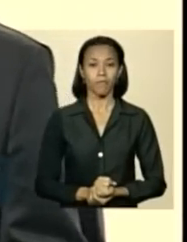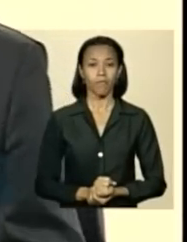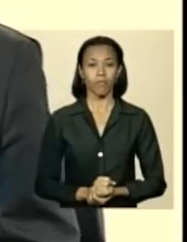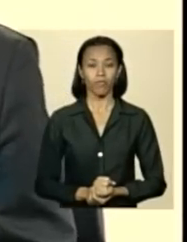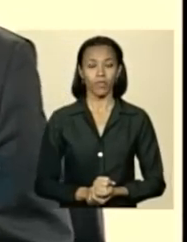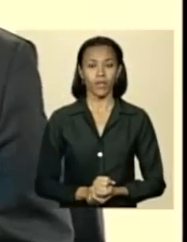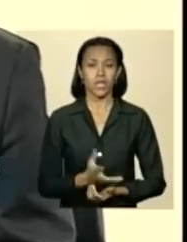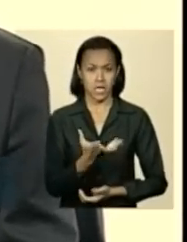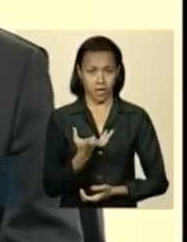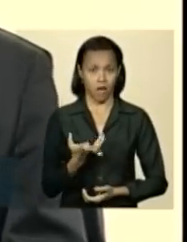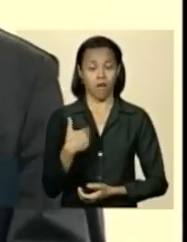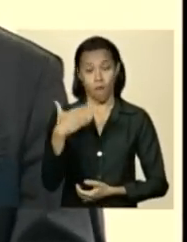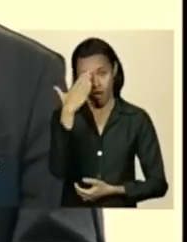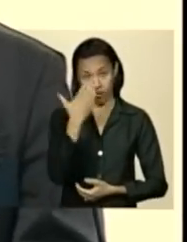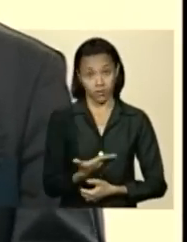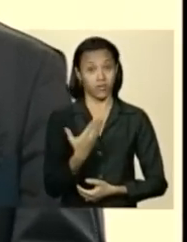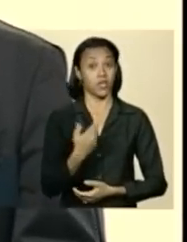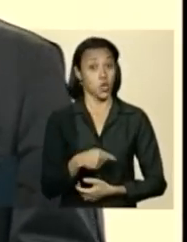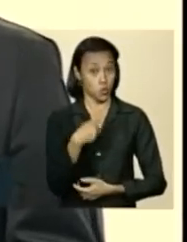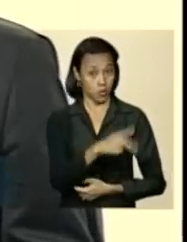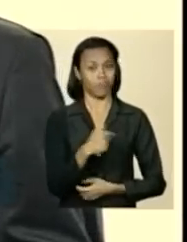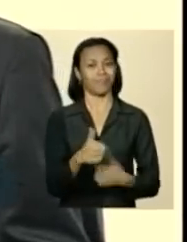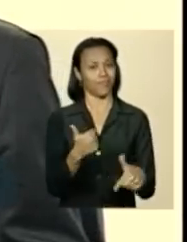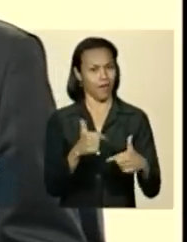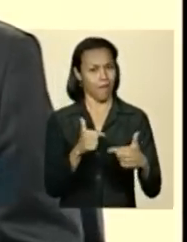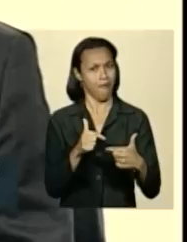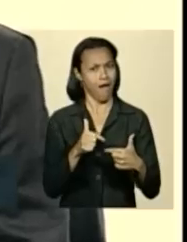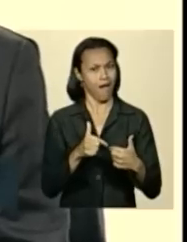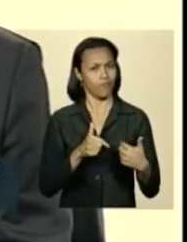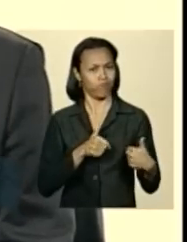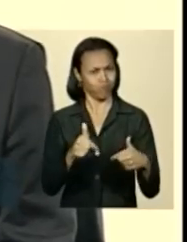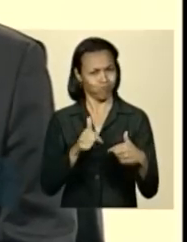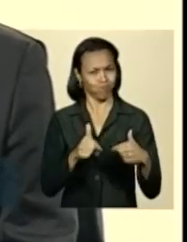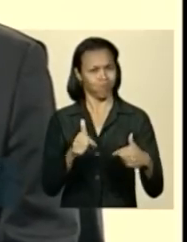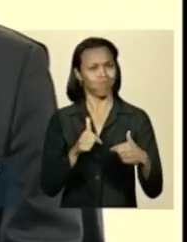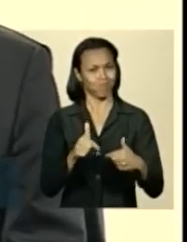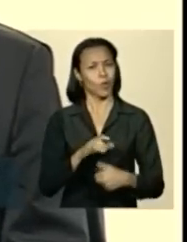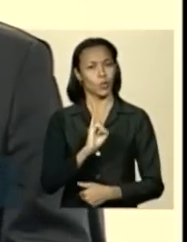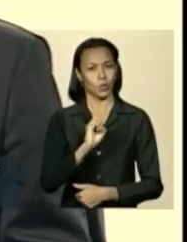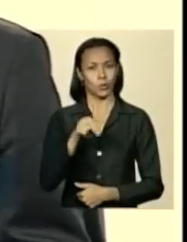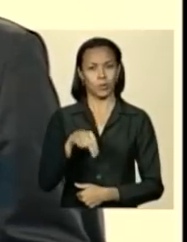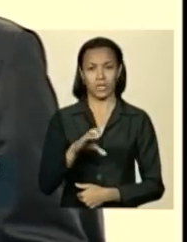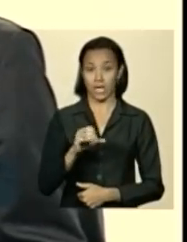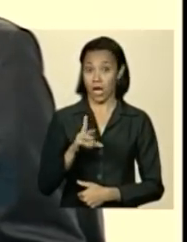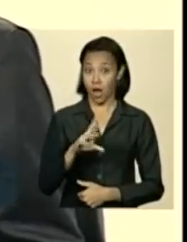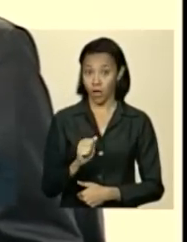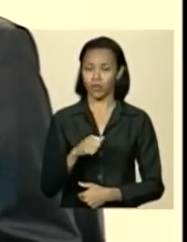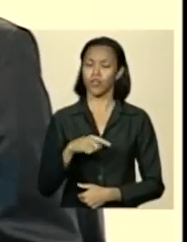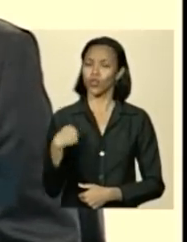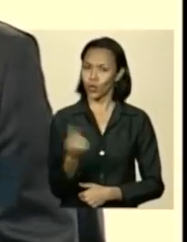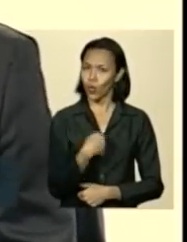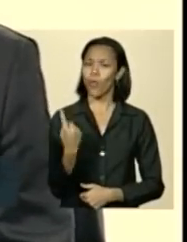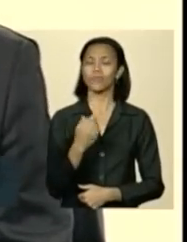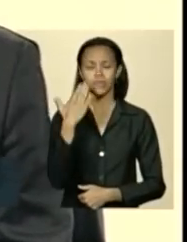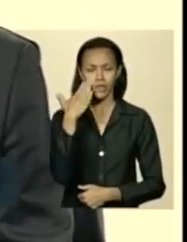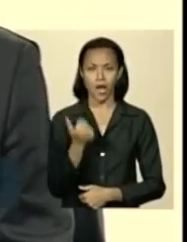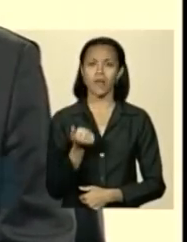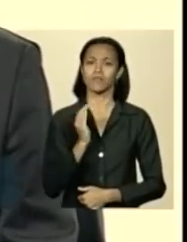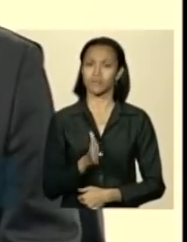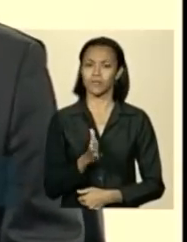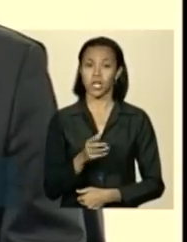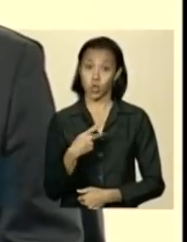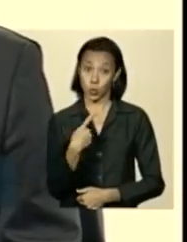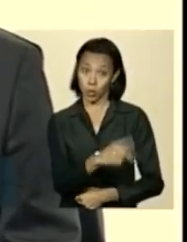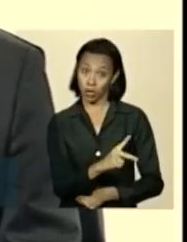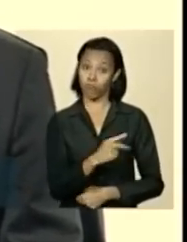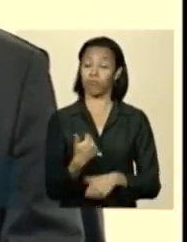e quero agradecer o trabalho que tu desenvolv à frente do INCRA todos nós que aqui estamos sabemos eh que